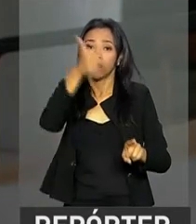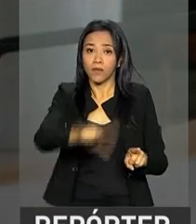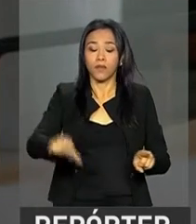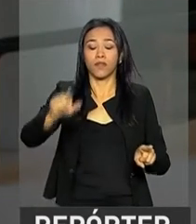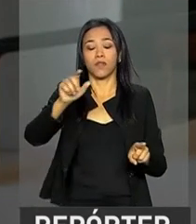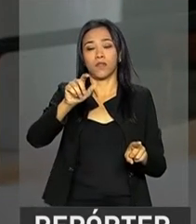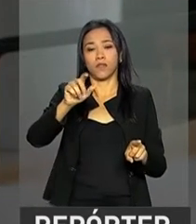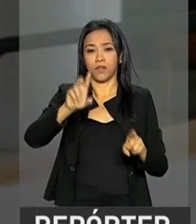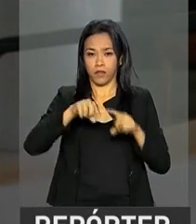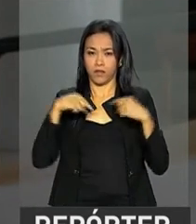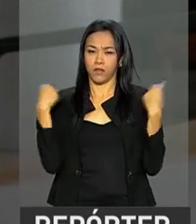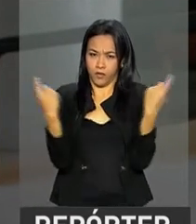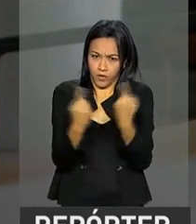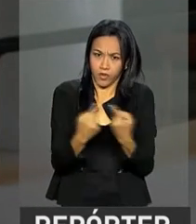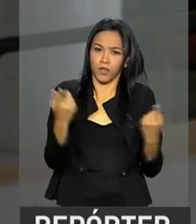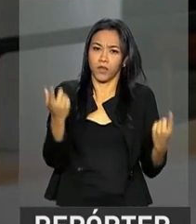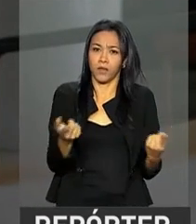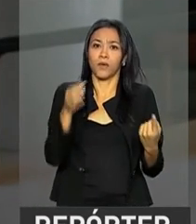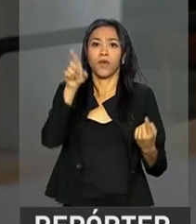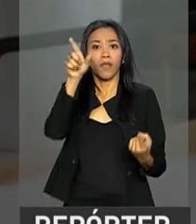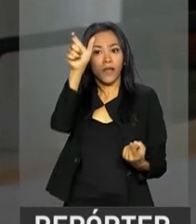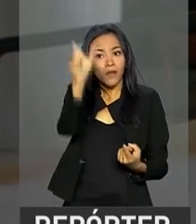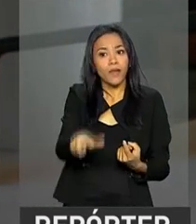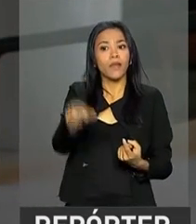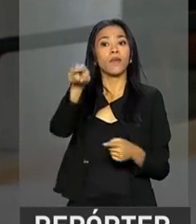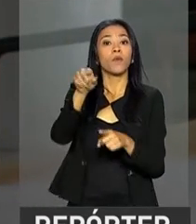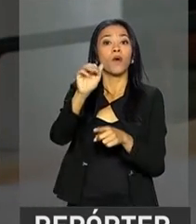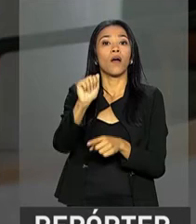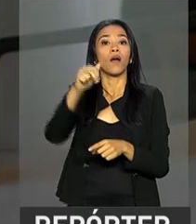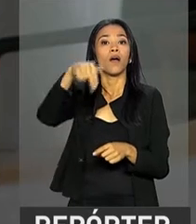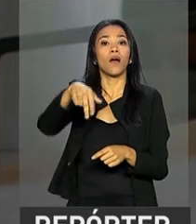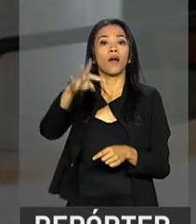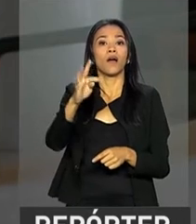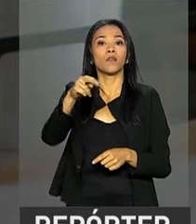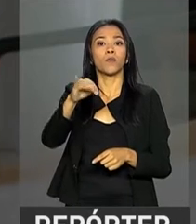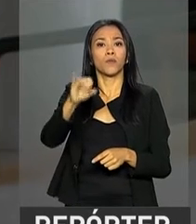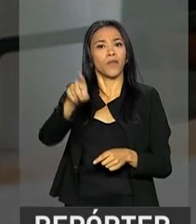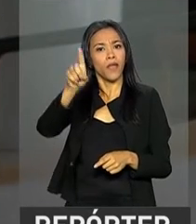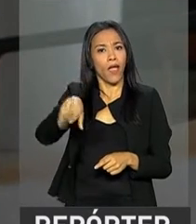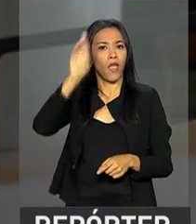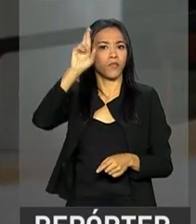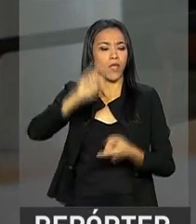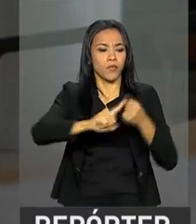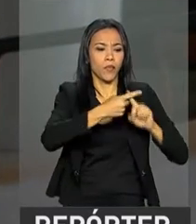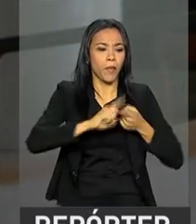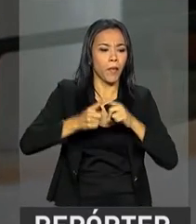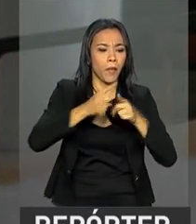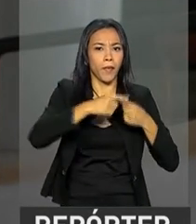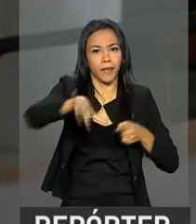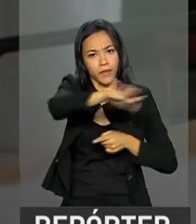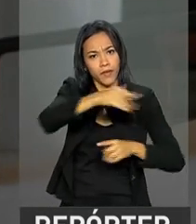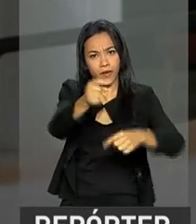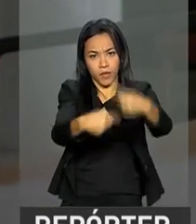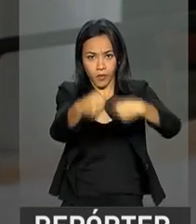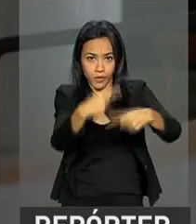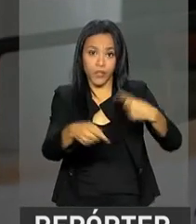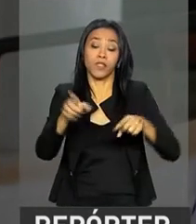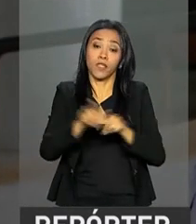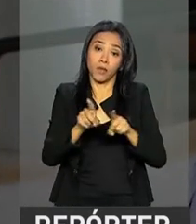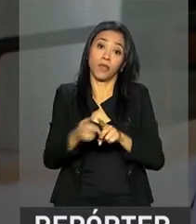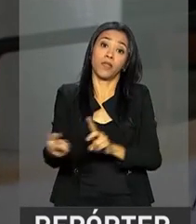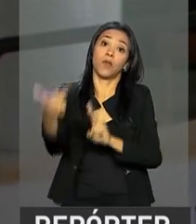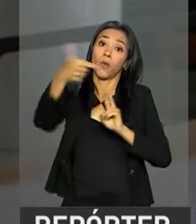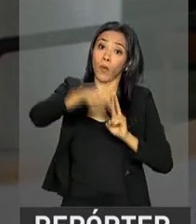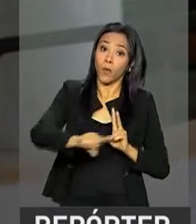governo antônio imbassahy que é o responsável pela articulação política aqui do palácio do planalto e com o ministro da casa civil da presidência eliseu padilha